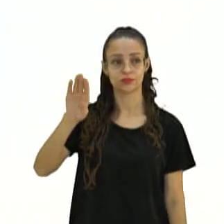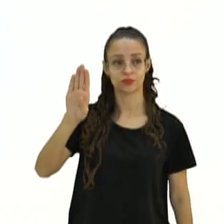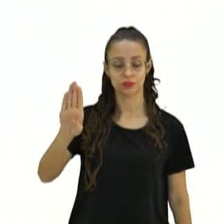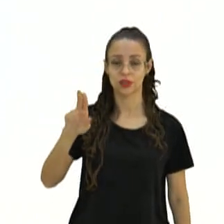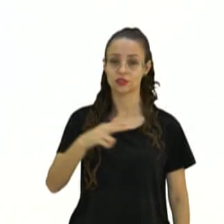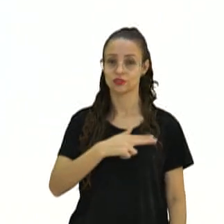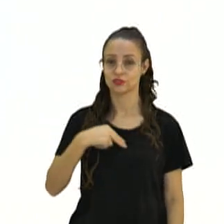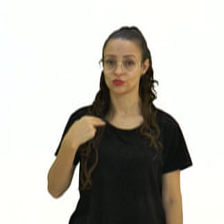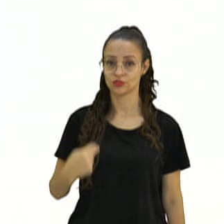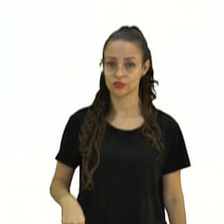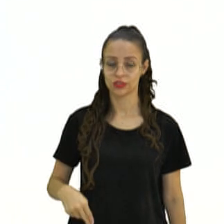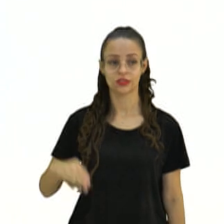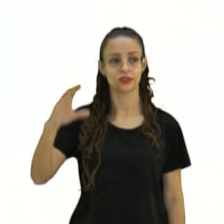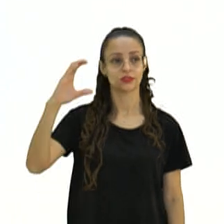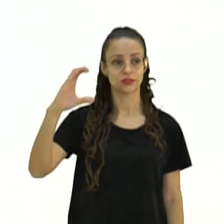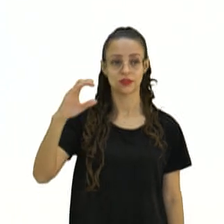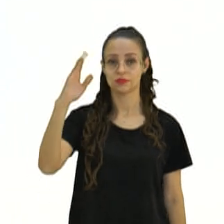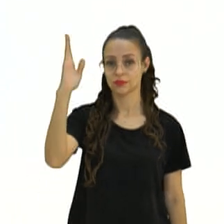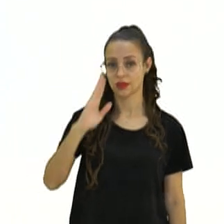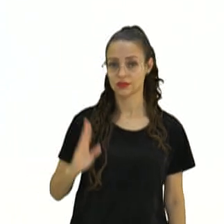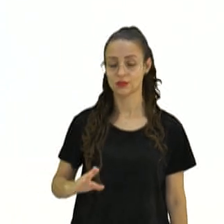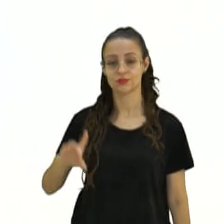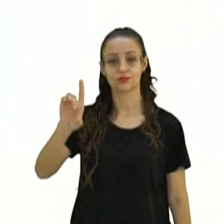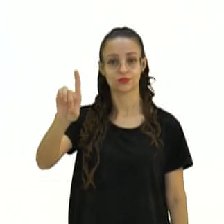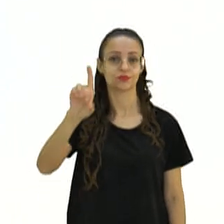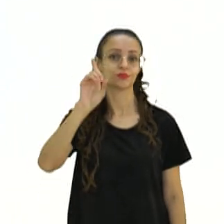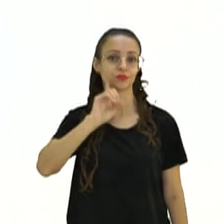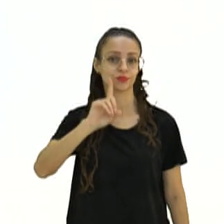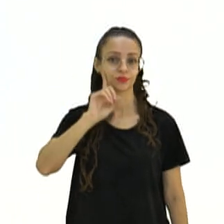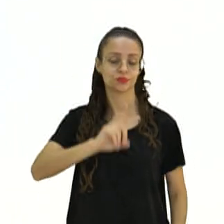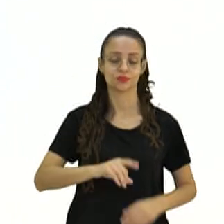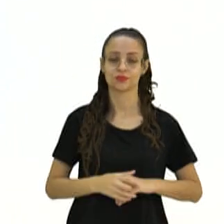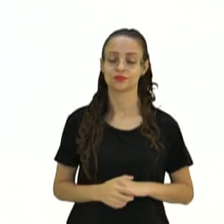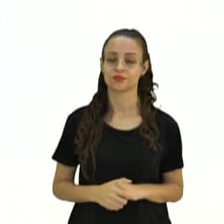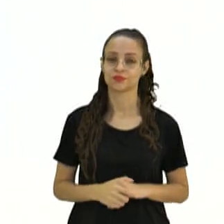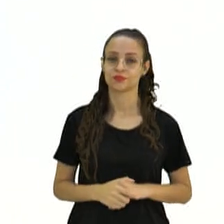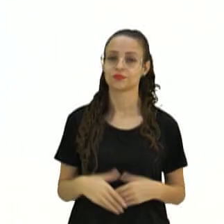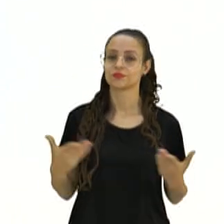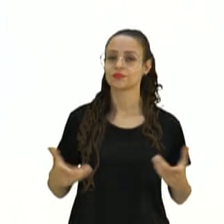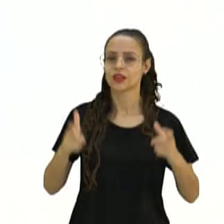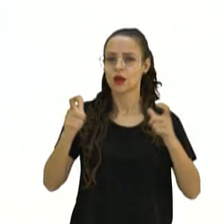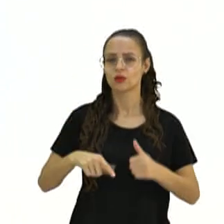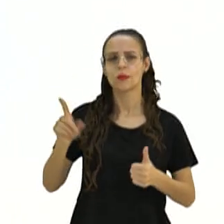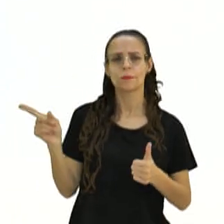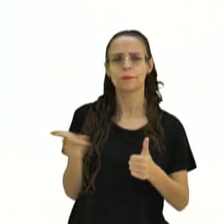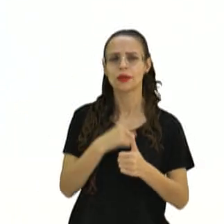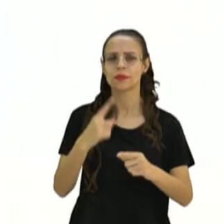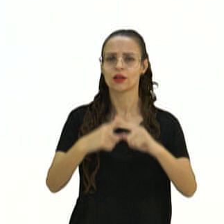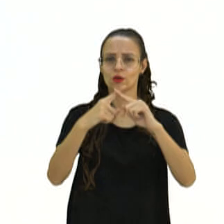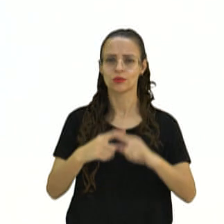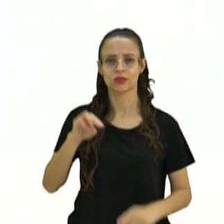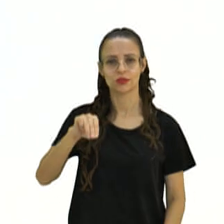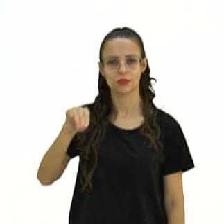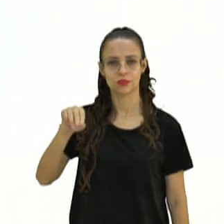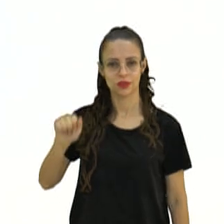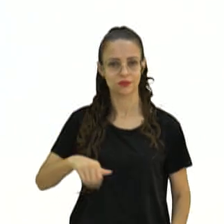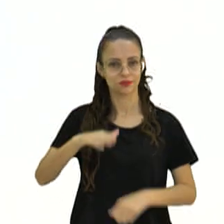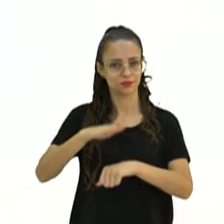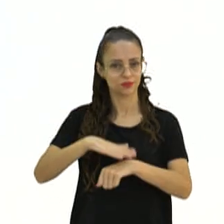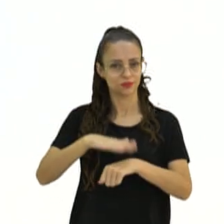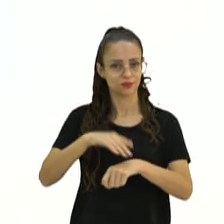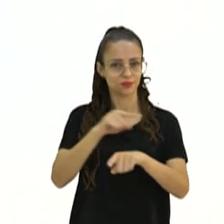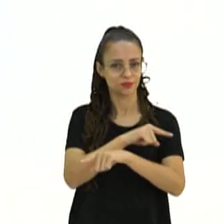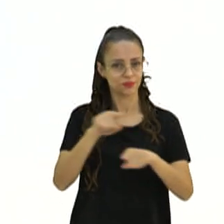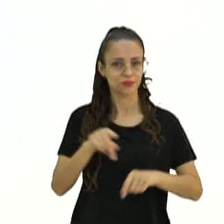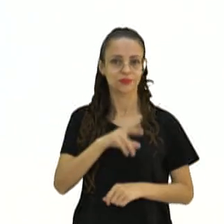B, China. Letra C, Brasil. Ou letra D, Estados Unidos. Então onde ocorreu essa primeira competição de MMA? Um tempinho aí,